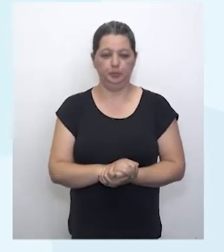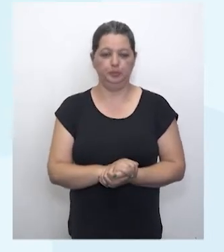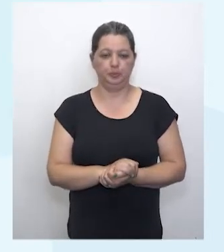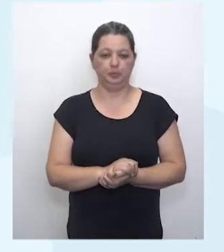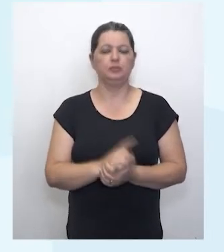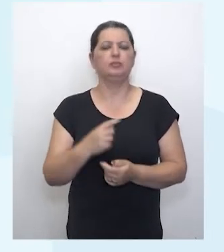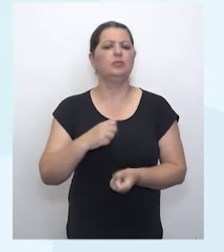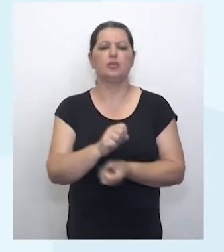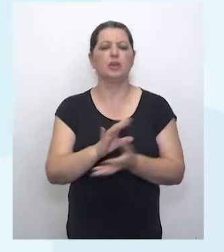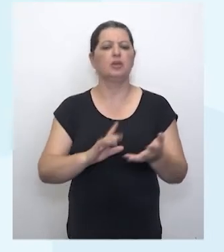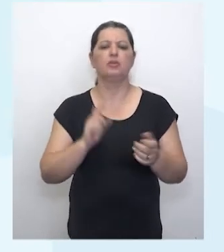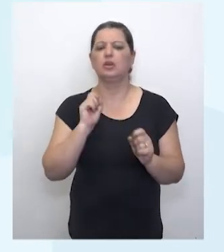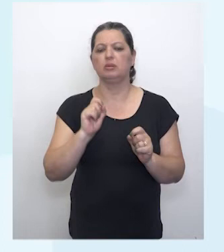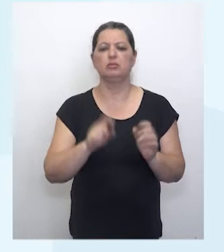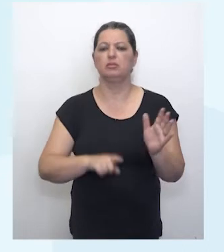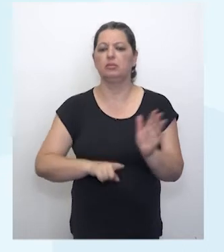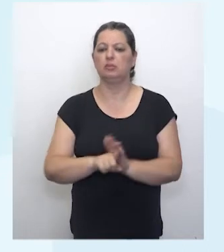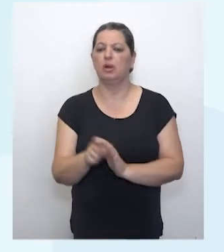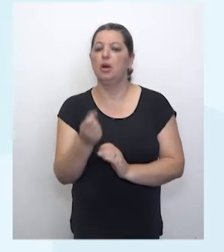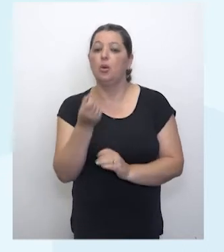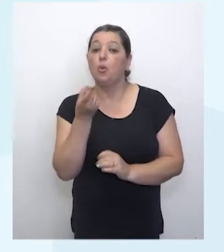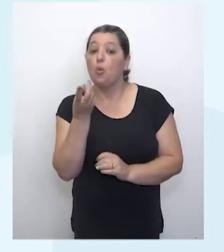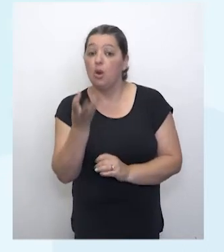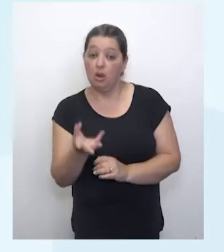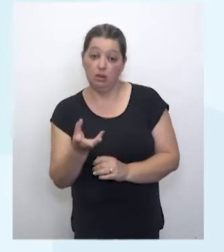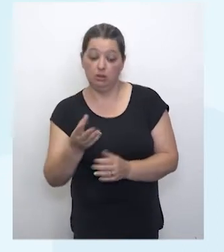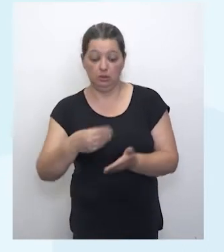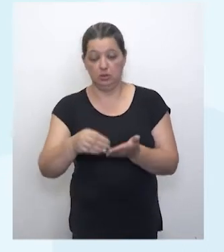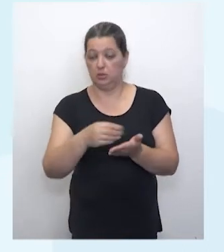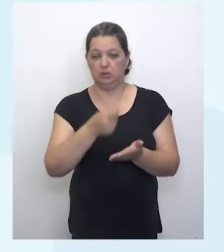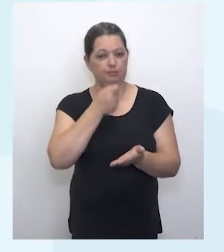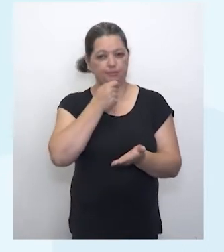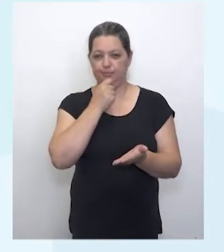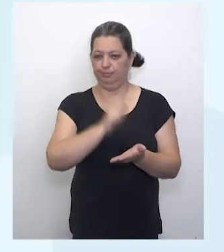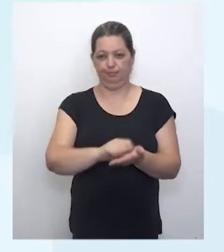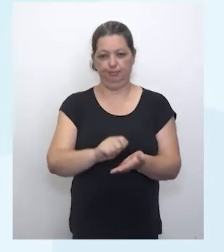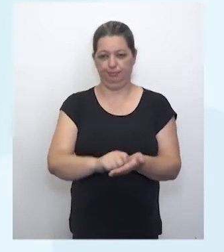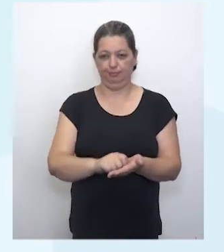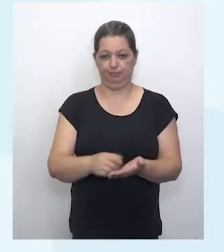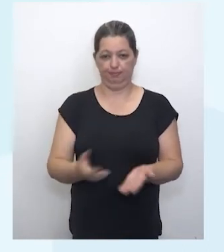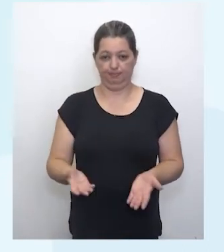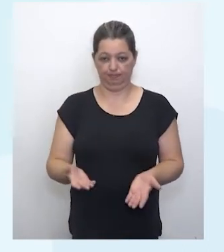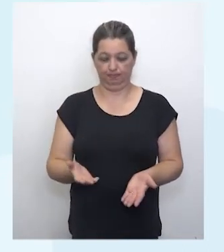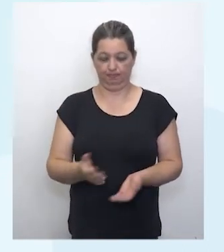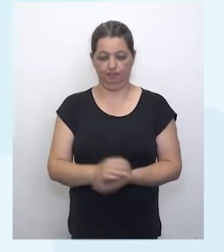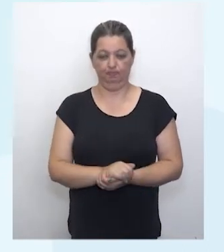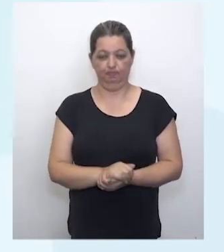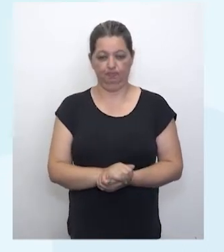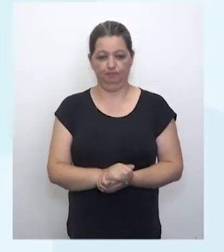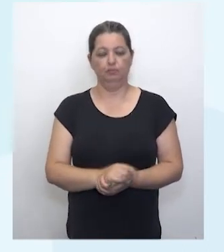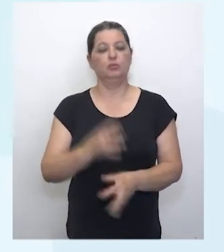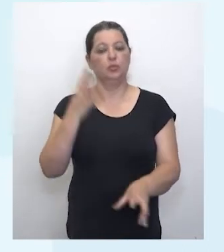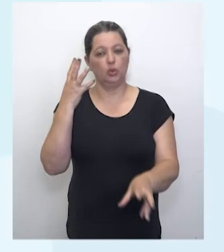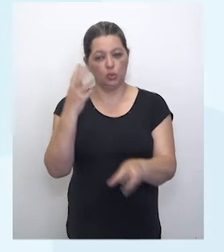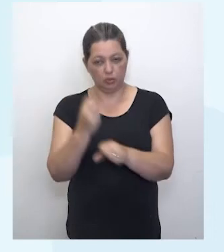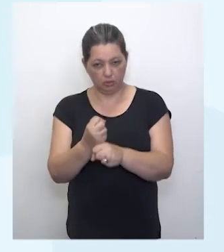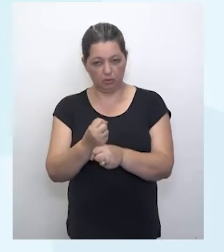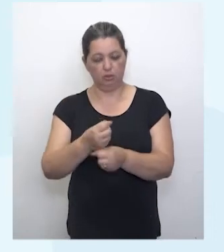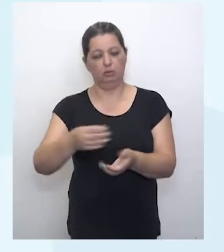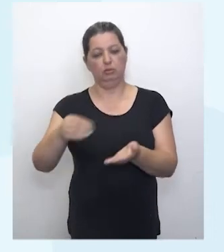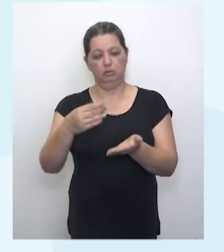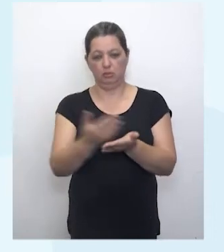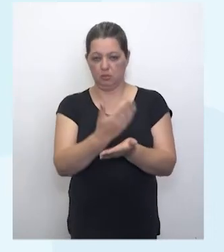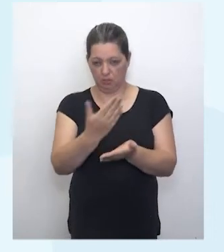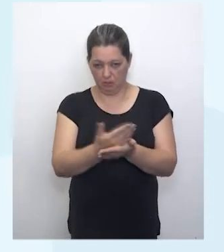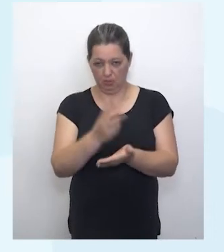na atividade. Quantas páginas ainda não foram escritas? Então, pego o total de páginas do caderno, que